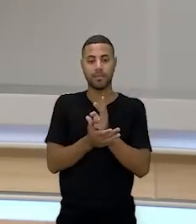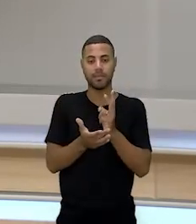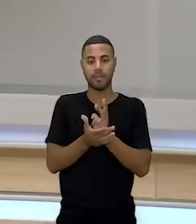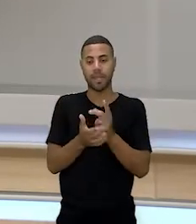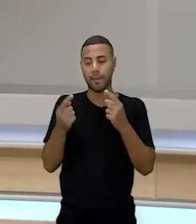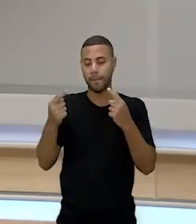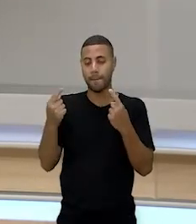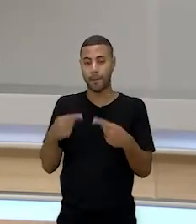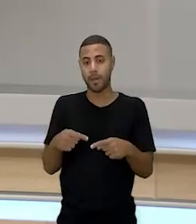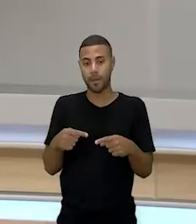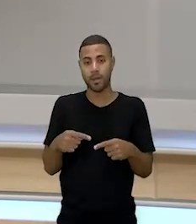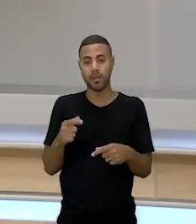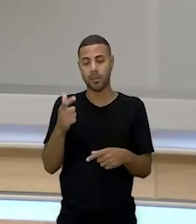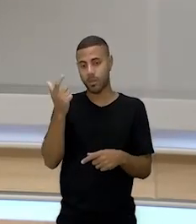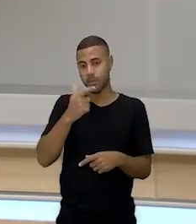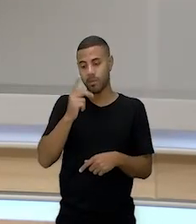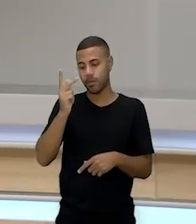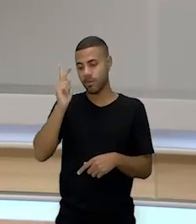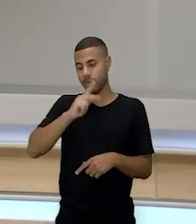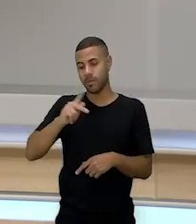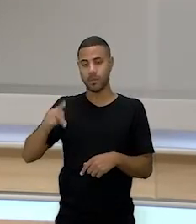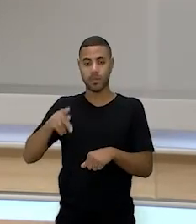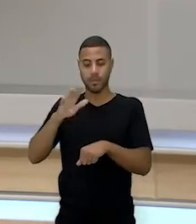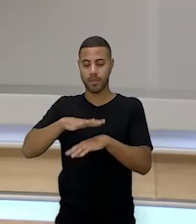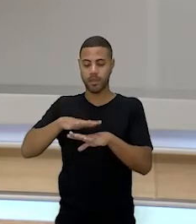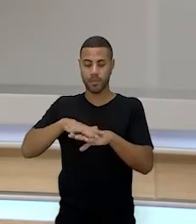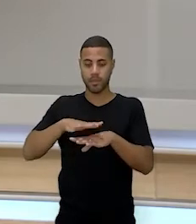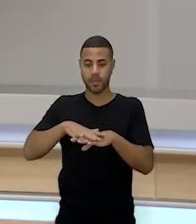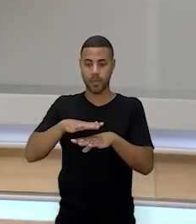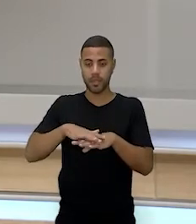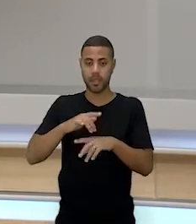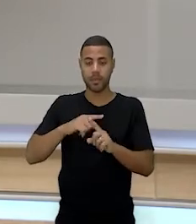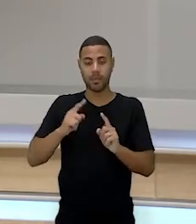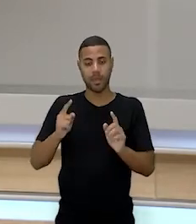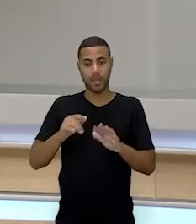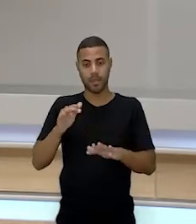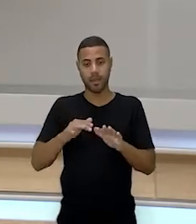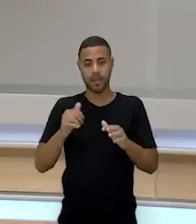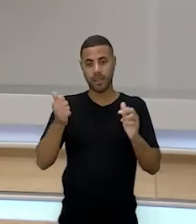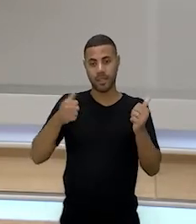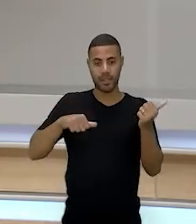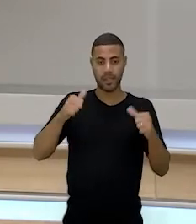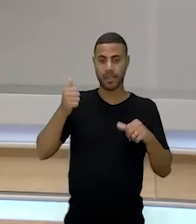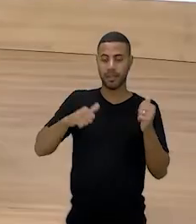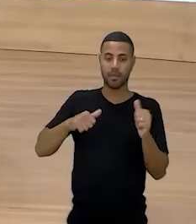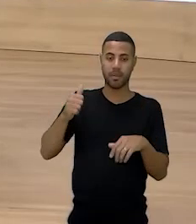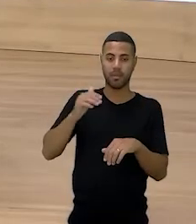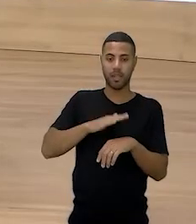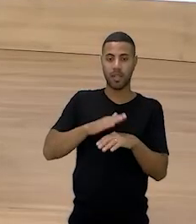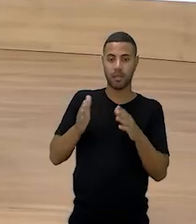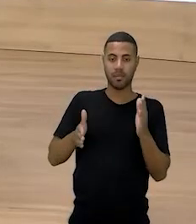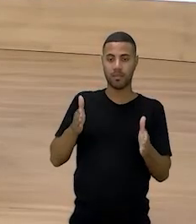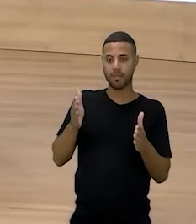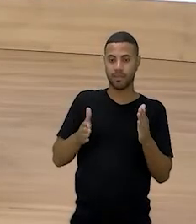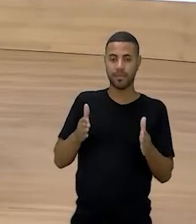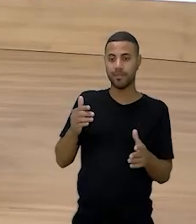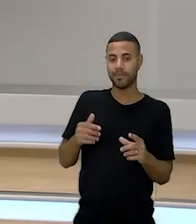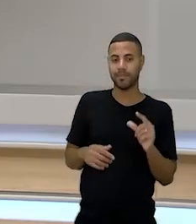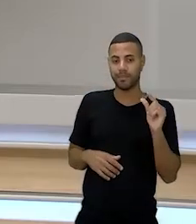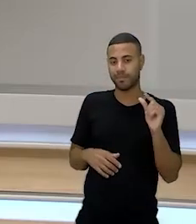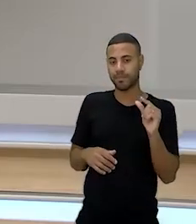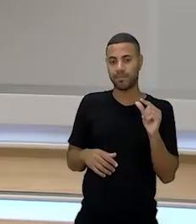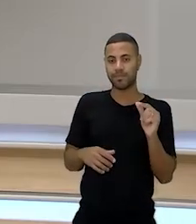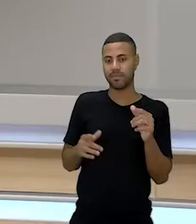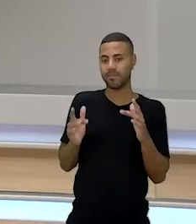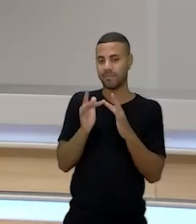desafio, apesar de ser professor de matemática, né? O meu convívio com a química, ele foi só no tempo realmente do antigo, né? A gente